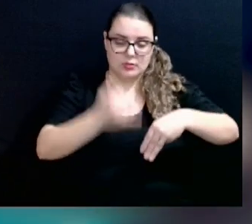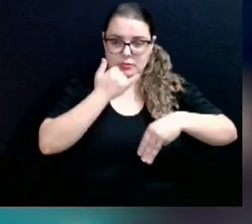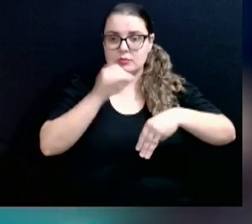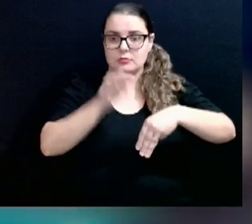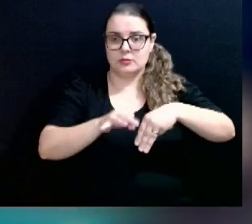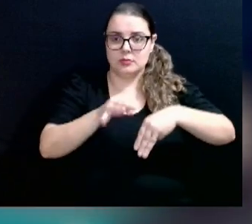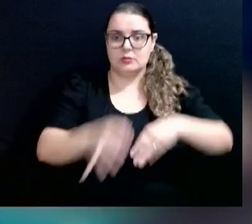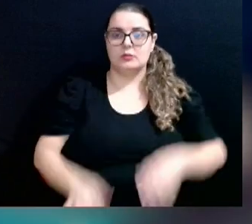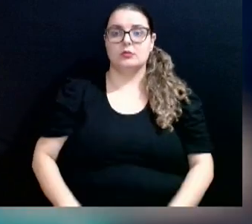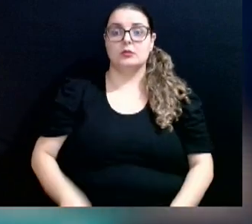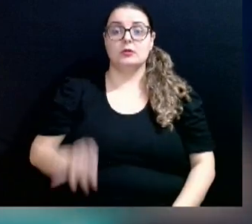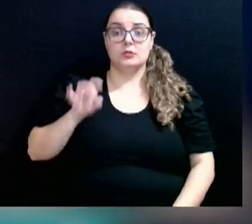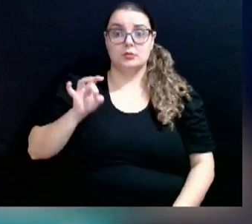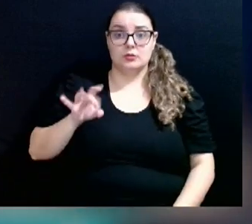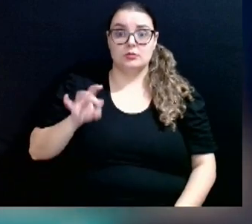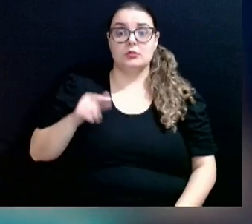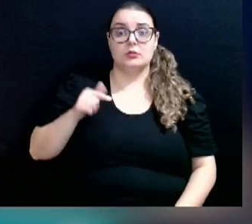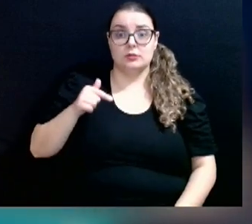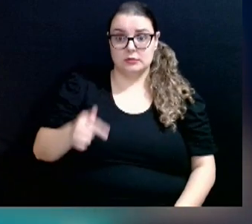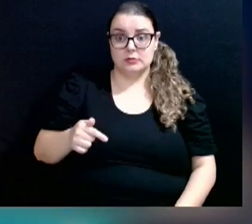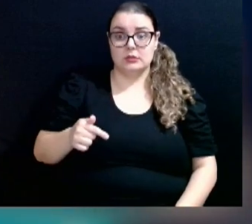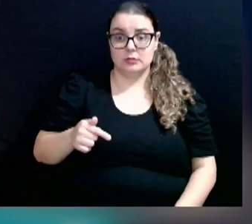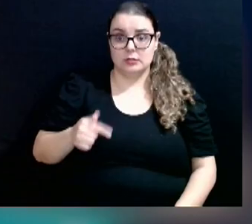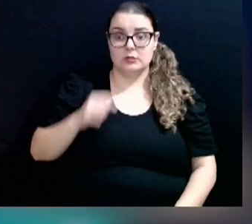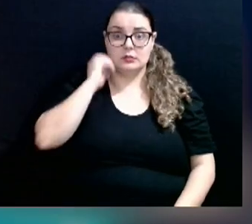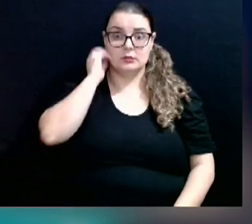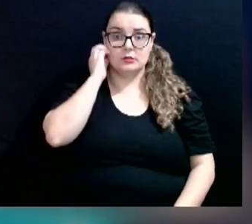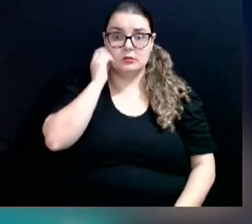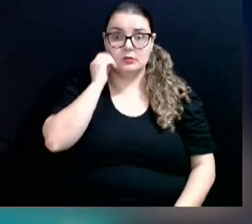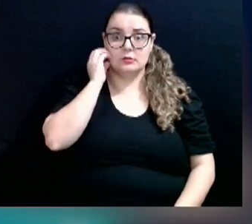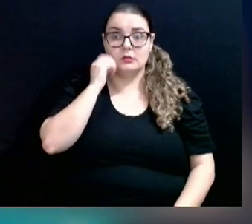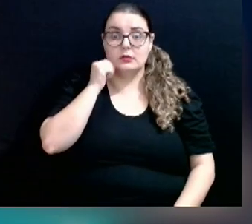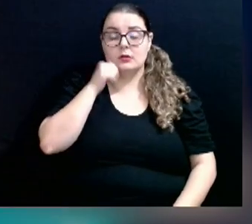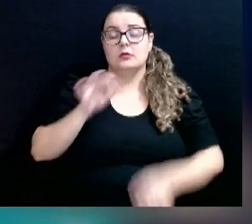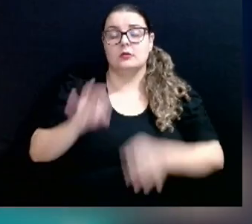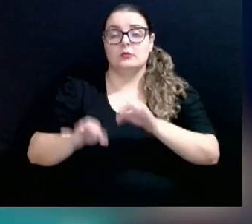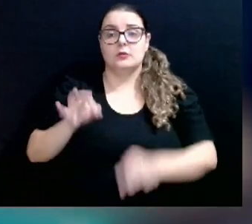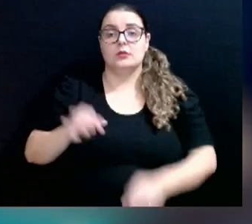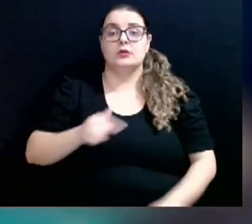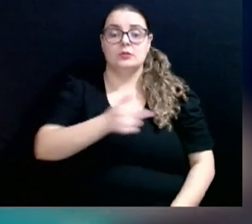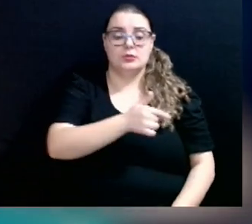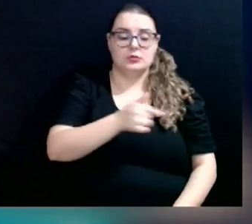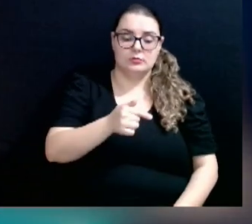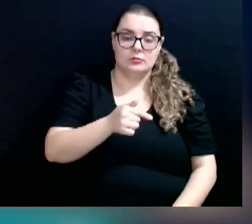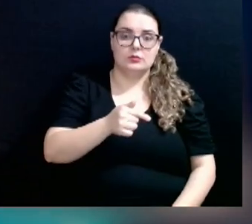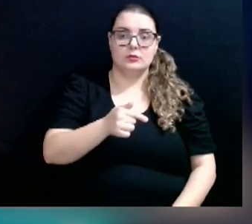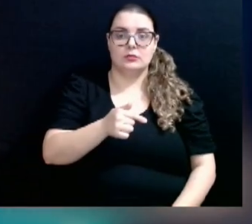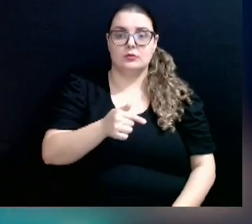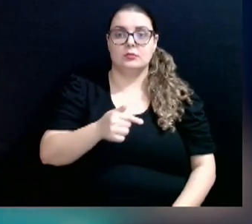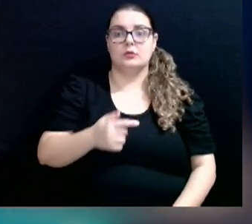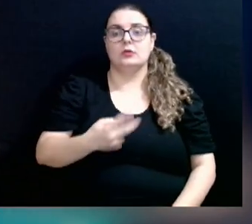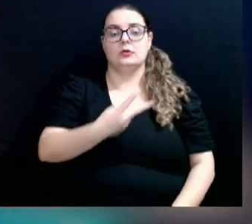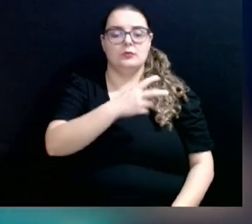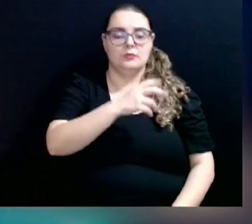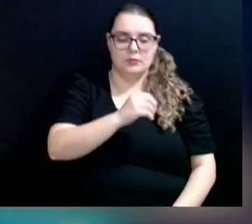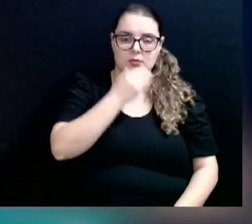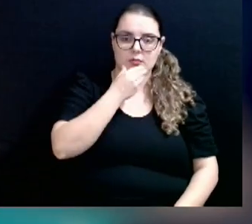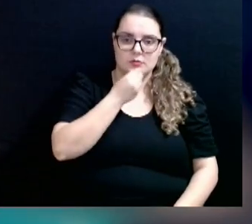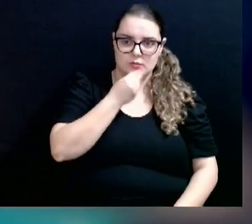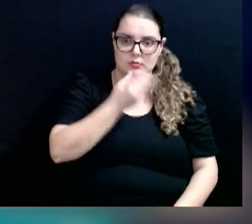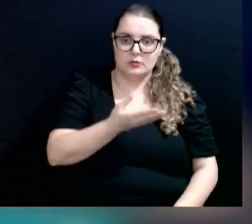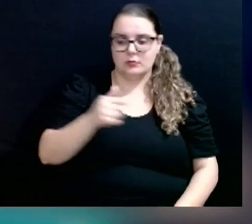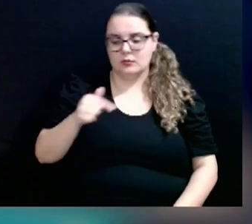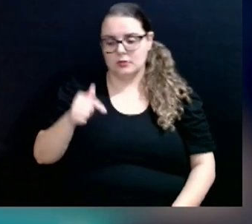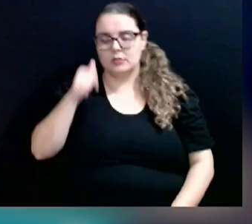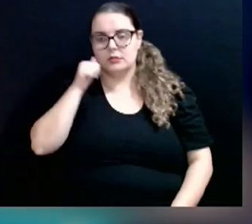somente 7 são ministras, né, de 27, 20 são homens e 7 são